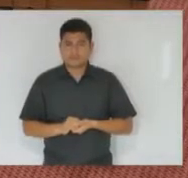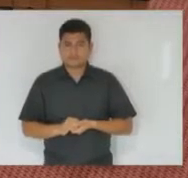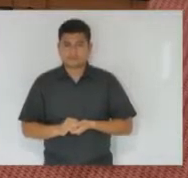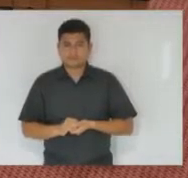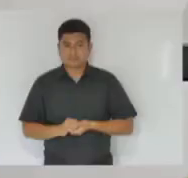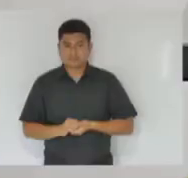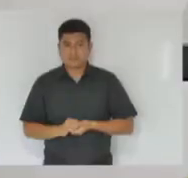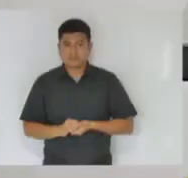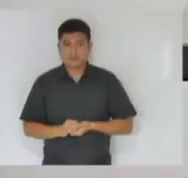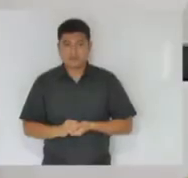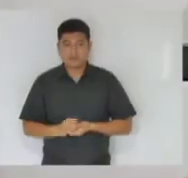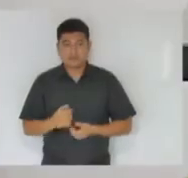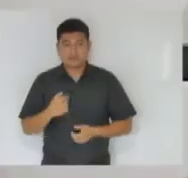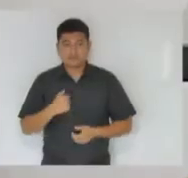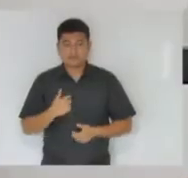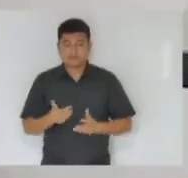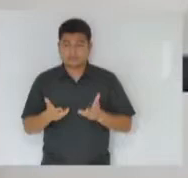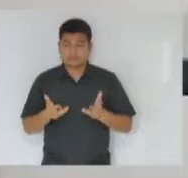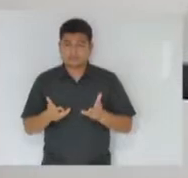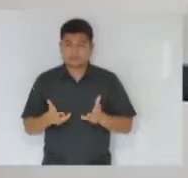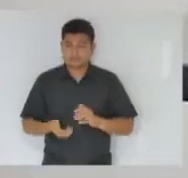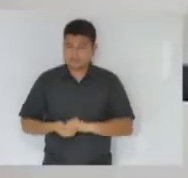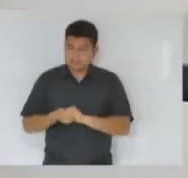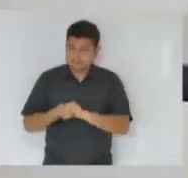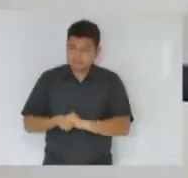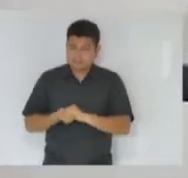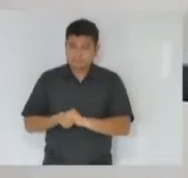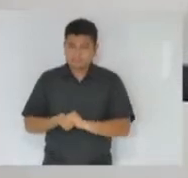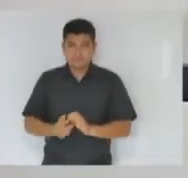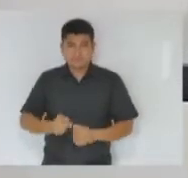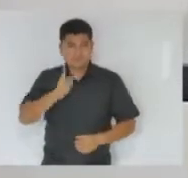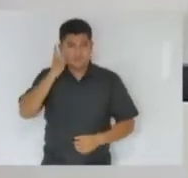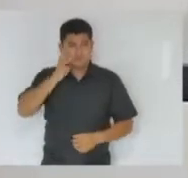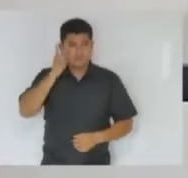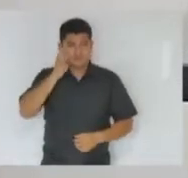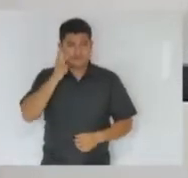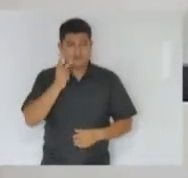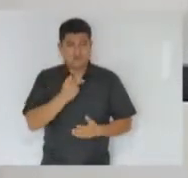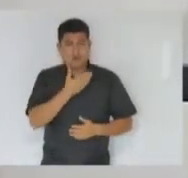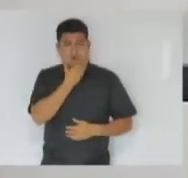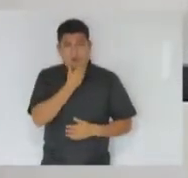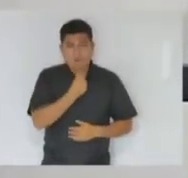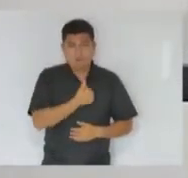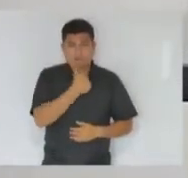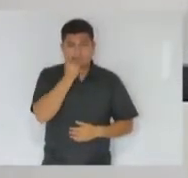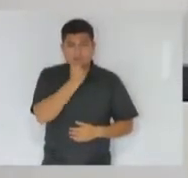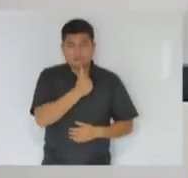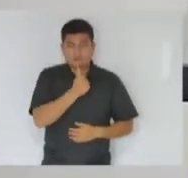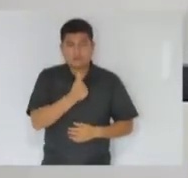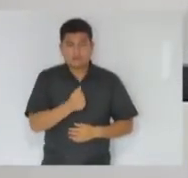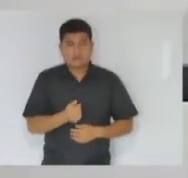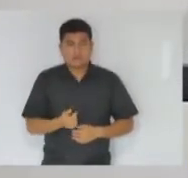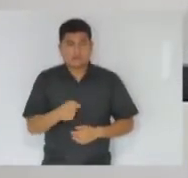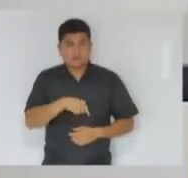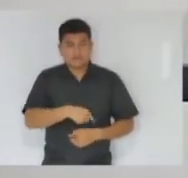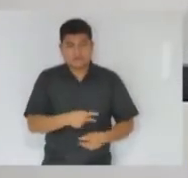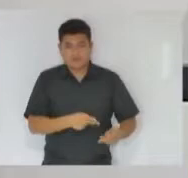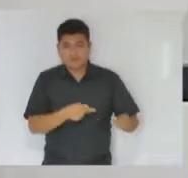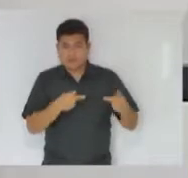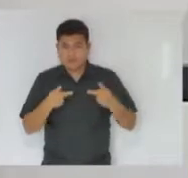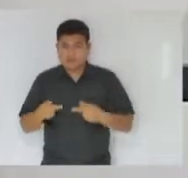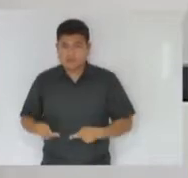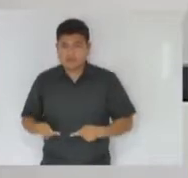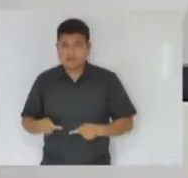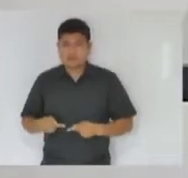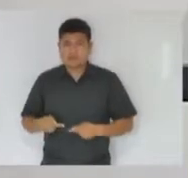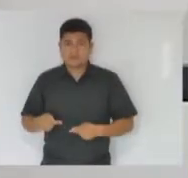Eu gostaria de cumprimentar nossos vereadores, nossas vereadoras, que estão nos visitando. em particular nossos